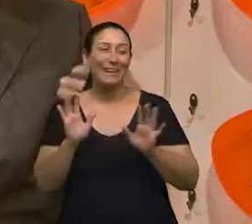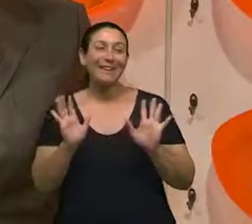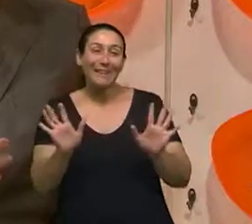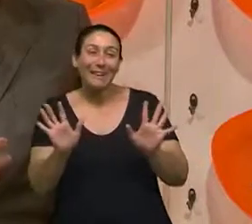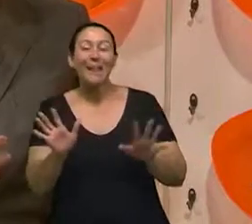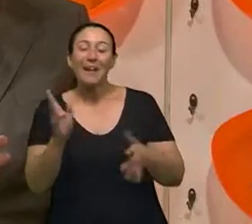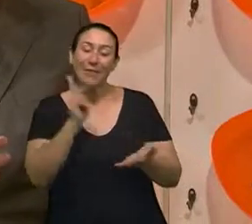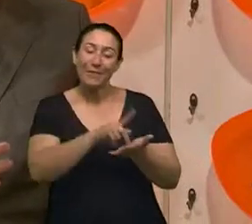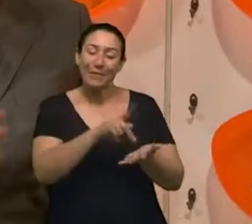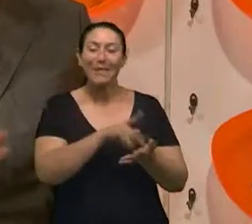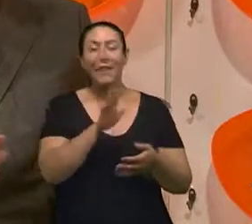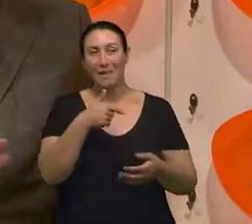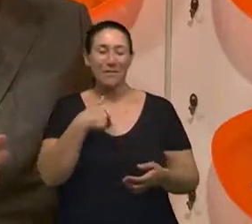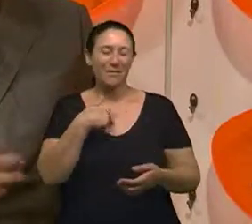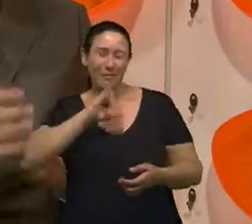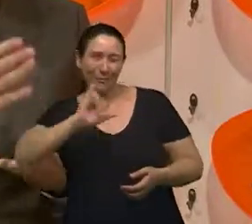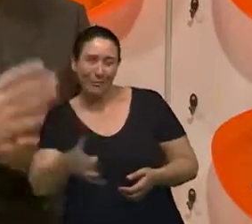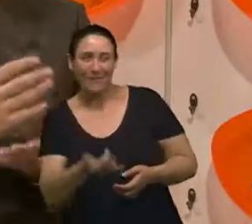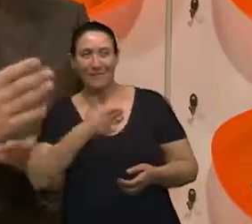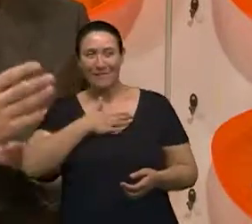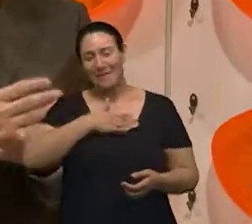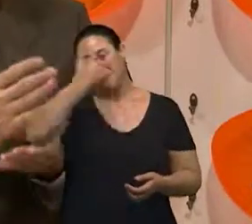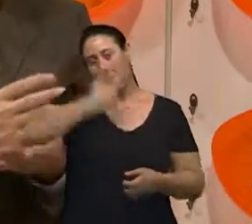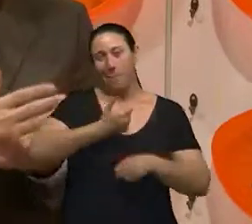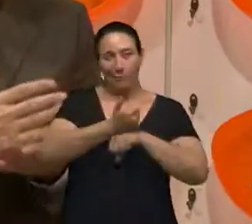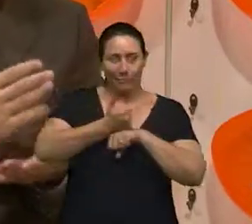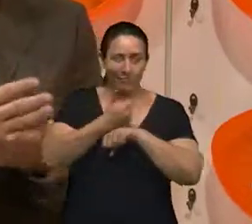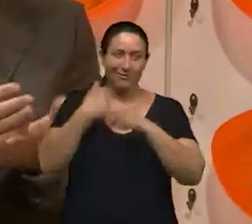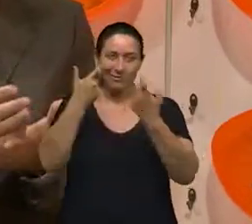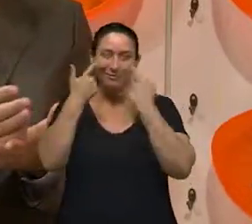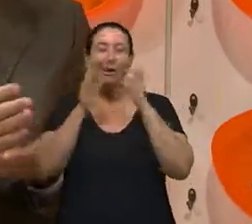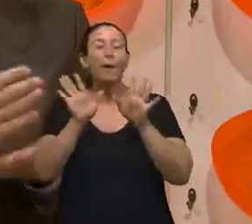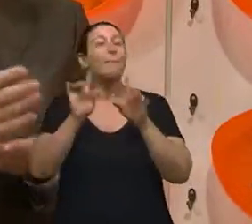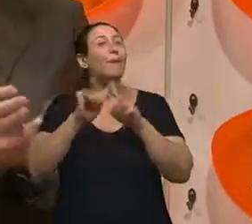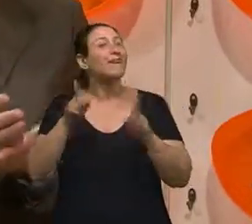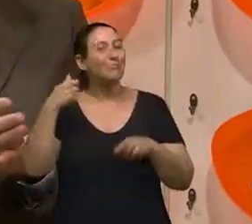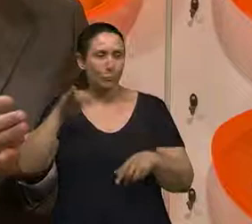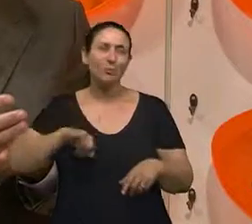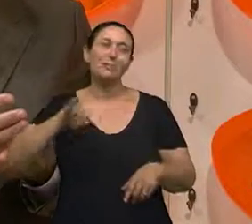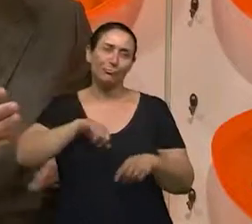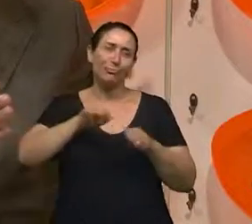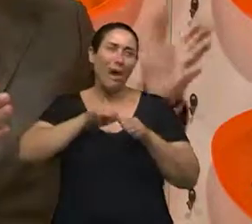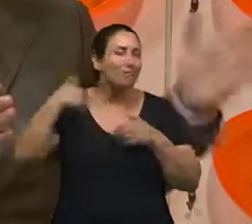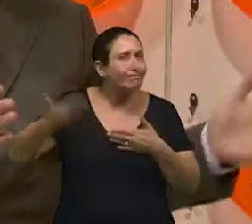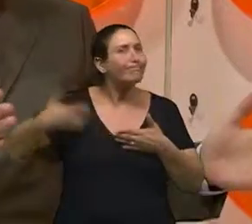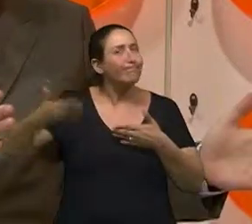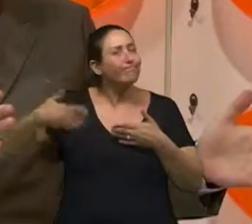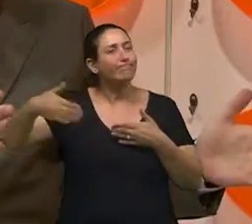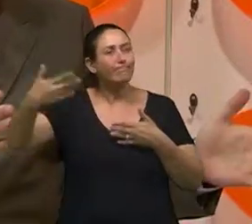sardinha, mas já puxando para a sardinha dos oftalmologistas, a revisão periódica é importante ser feita.